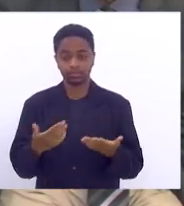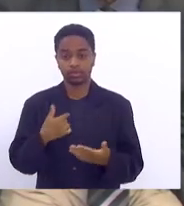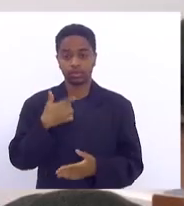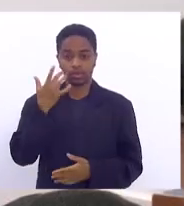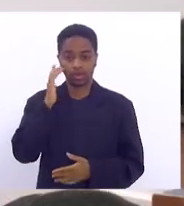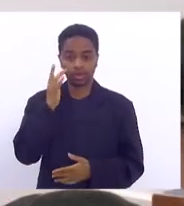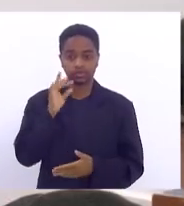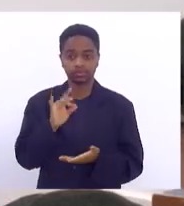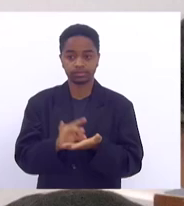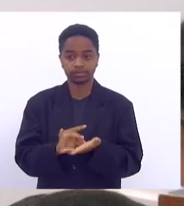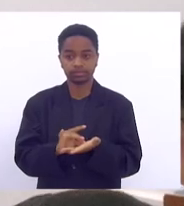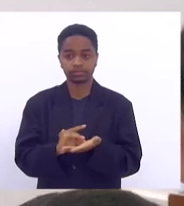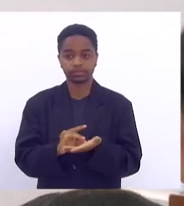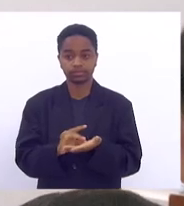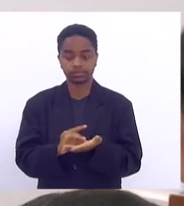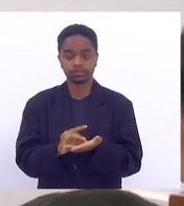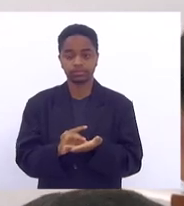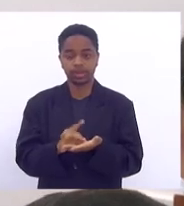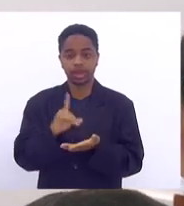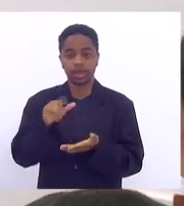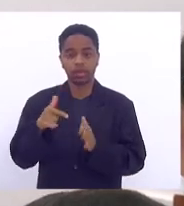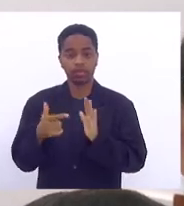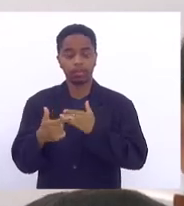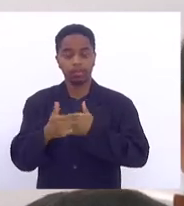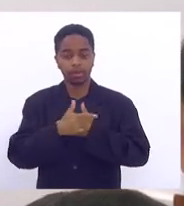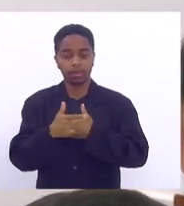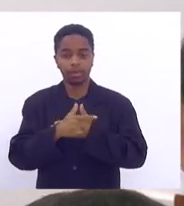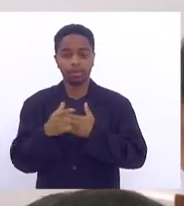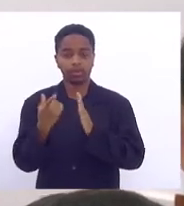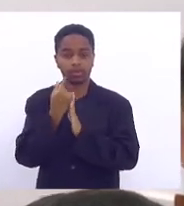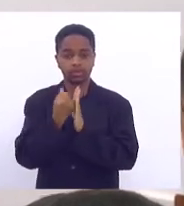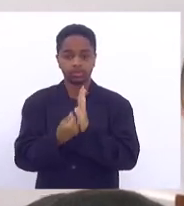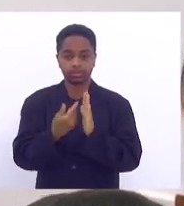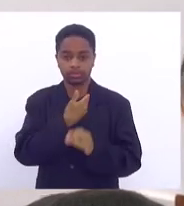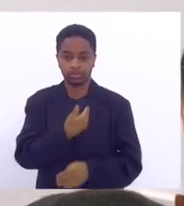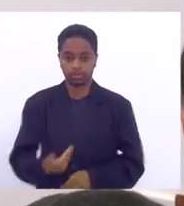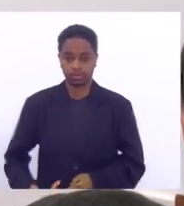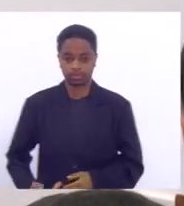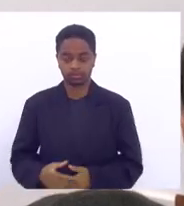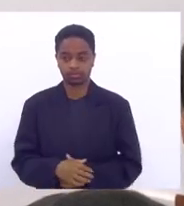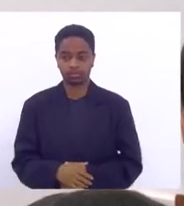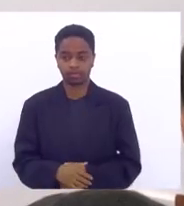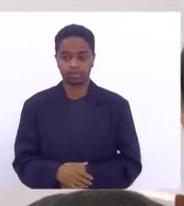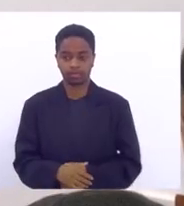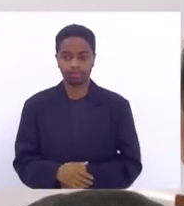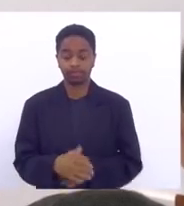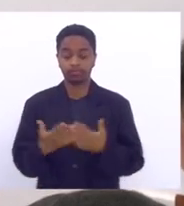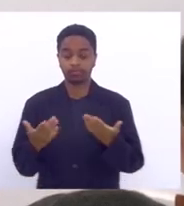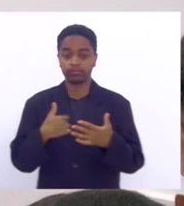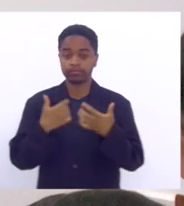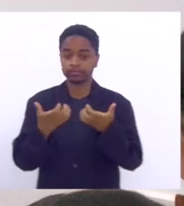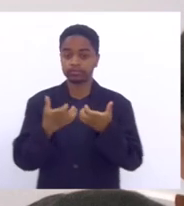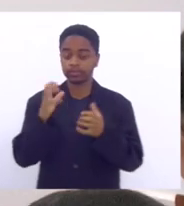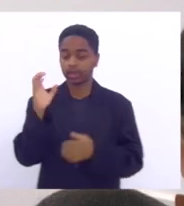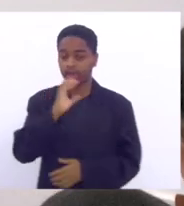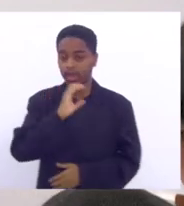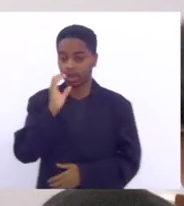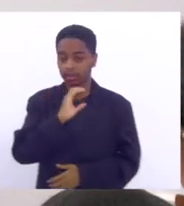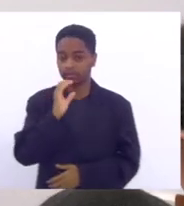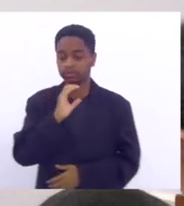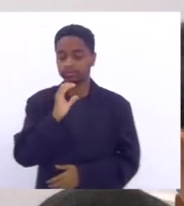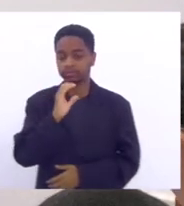um é um a verdadeira função do orçamento público então Presidente eu quero só rapidamente colocar eh